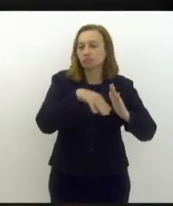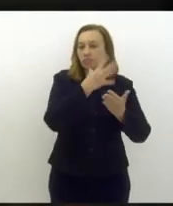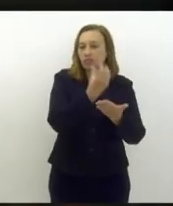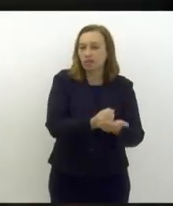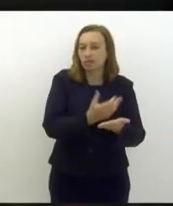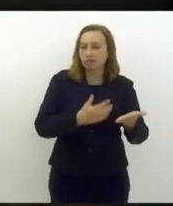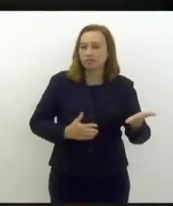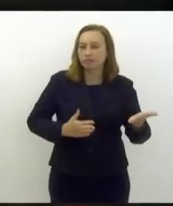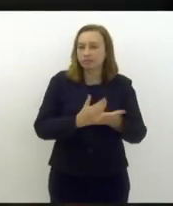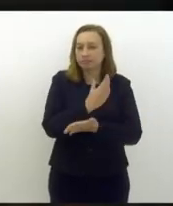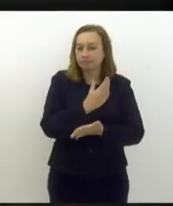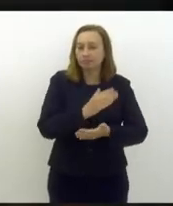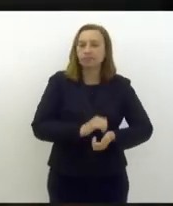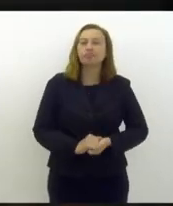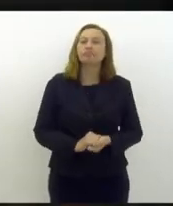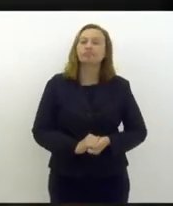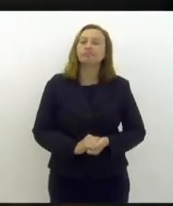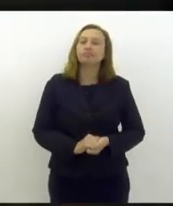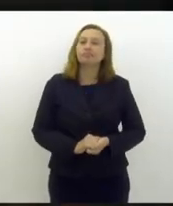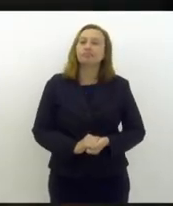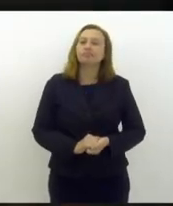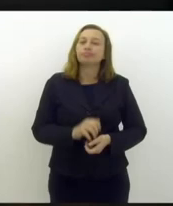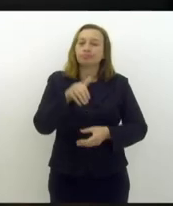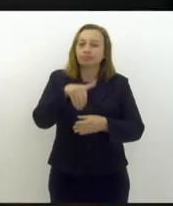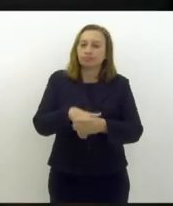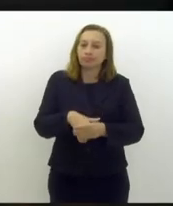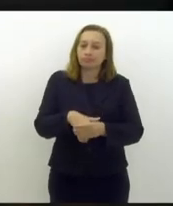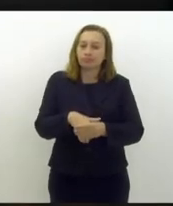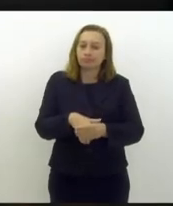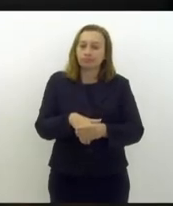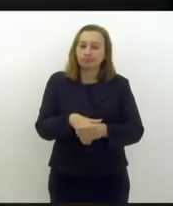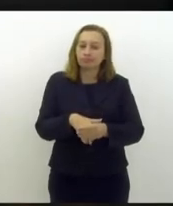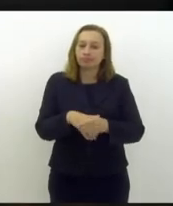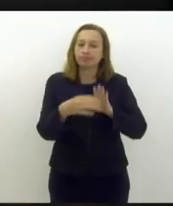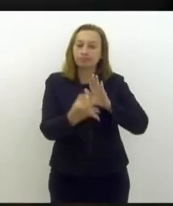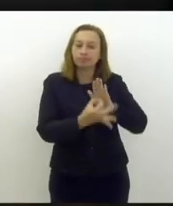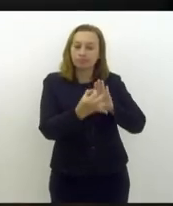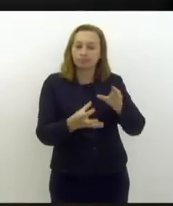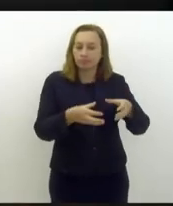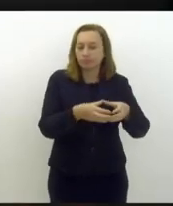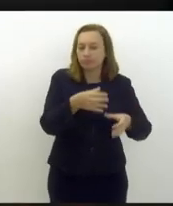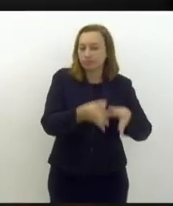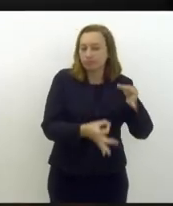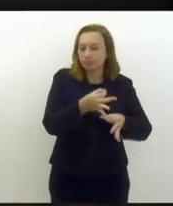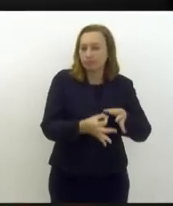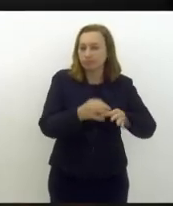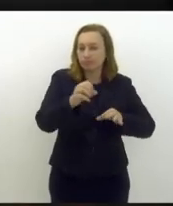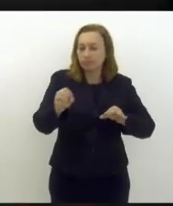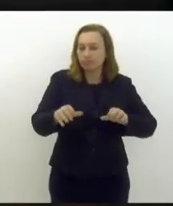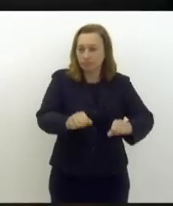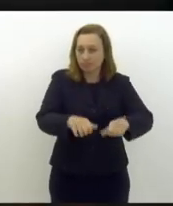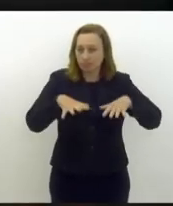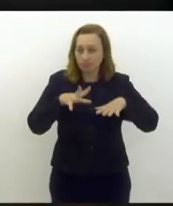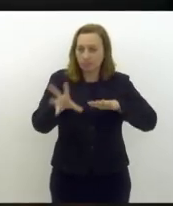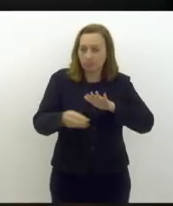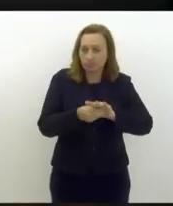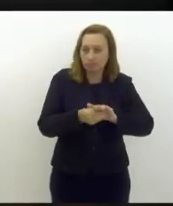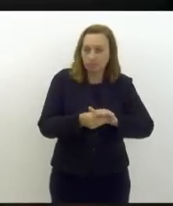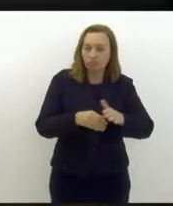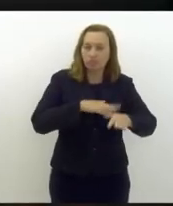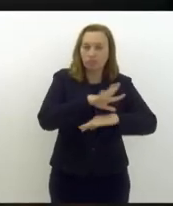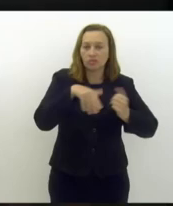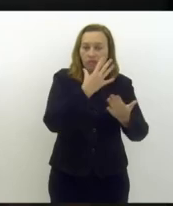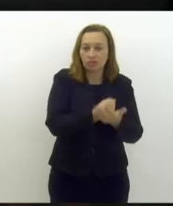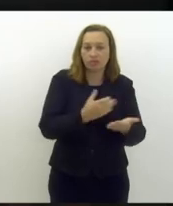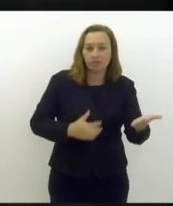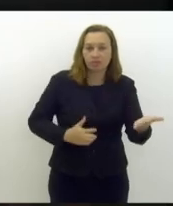que a própria Manias Como estão aprovado em votação parecendo a comissão de Justiça as emendas de plenários senhores que a própria Mania os